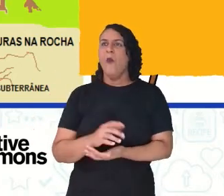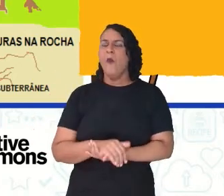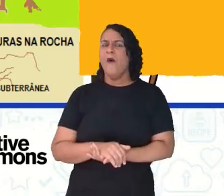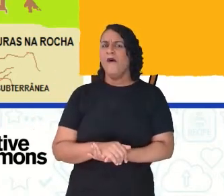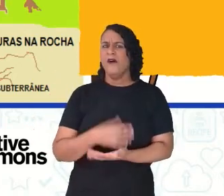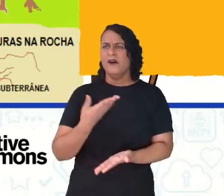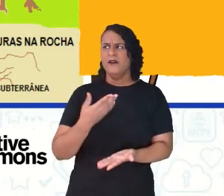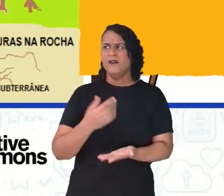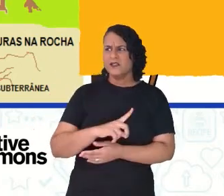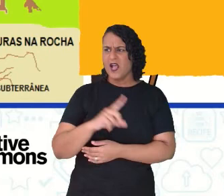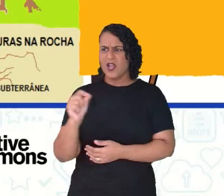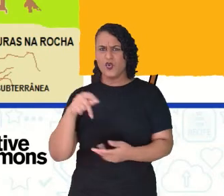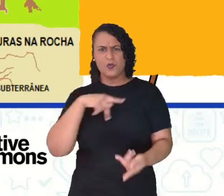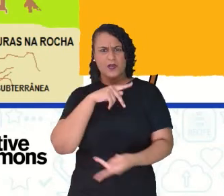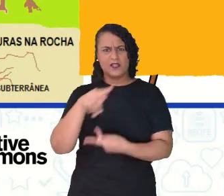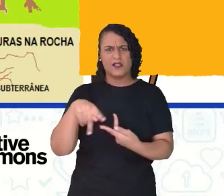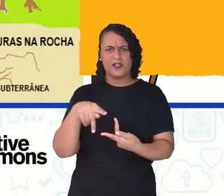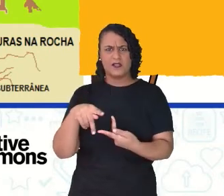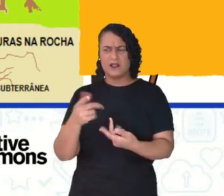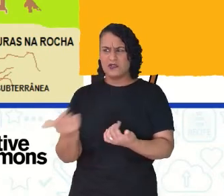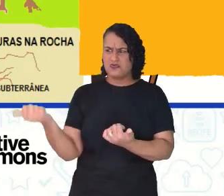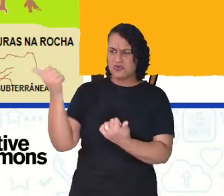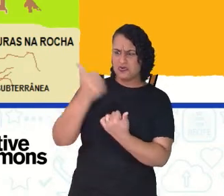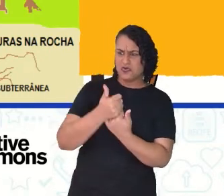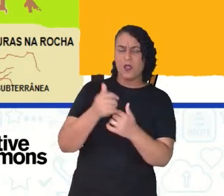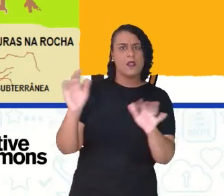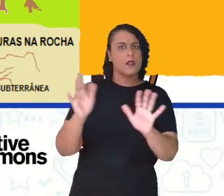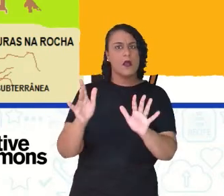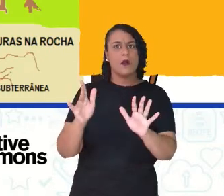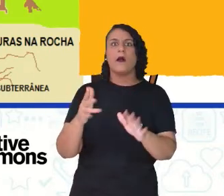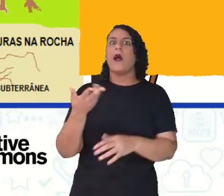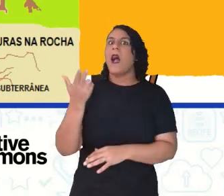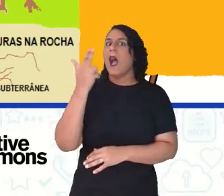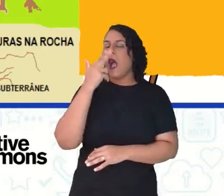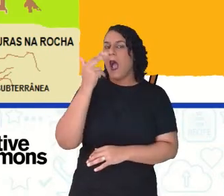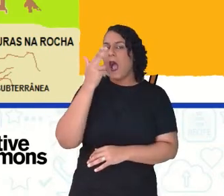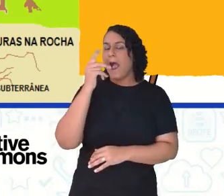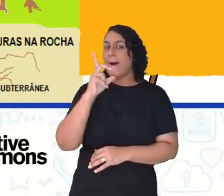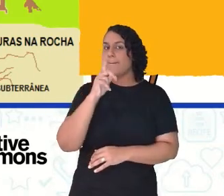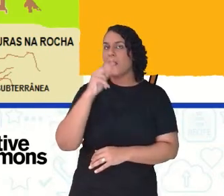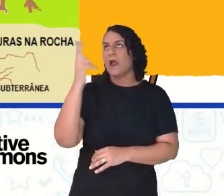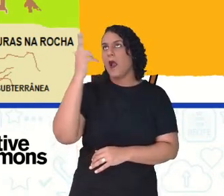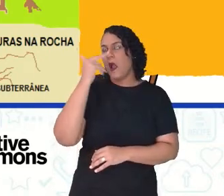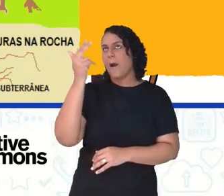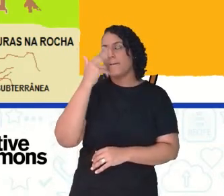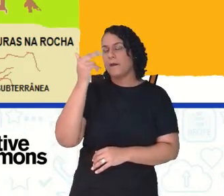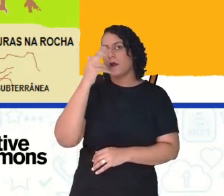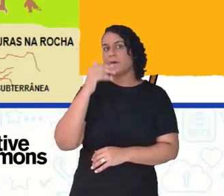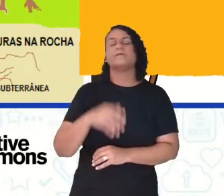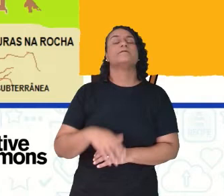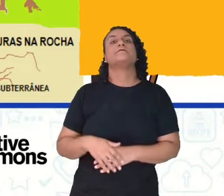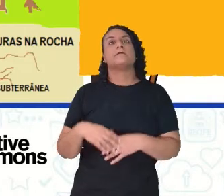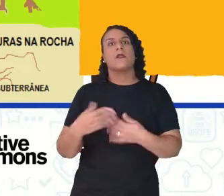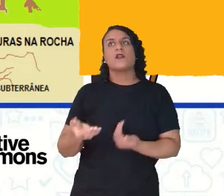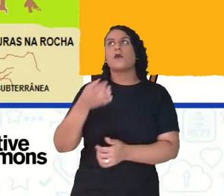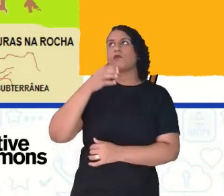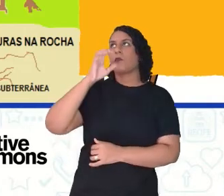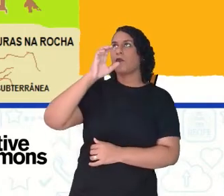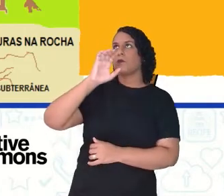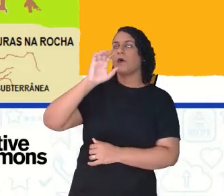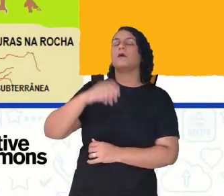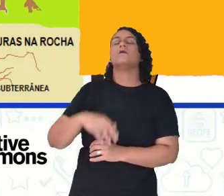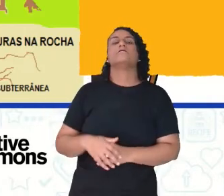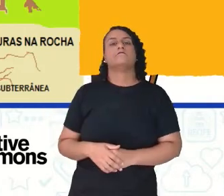para vir outro. É a mesma água. Então essa água que a gente está tomando hoje, ela já passou por aqui, já passou